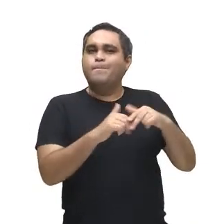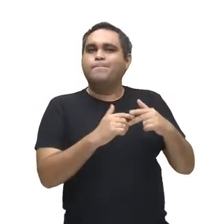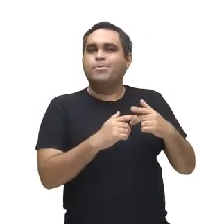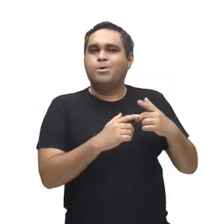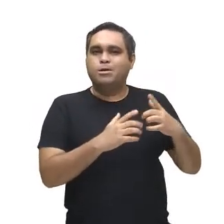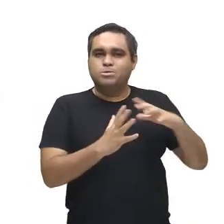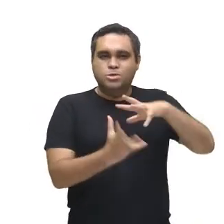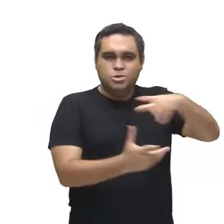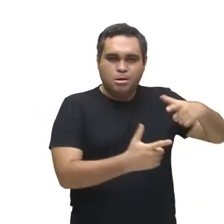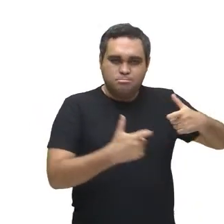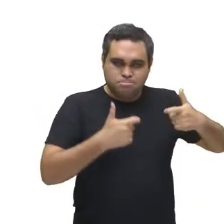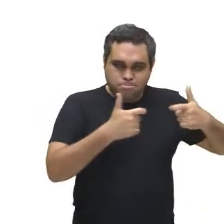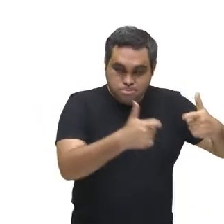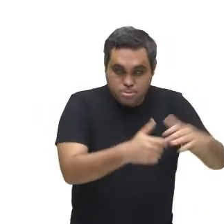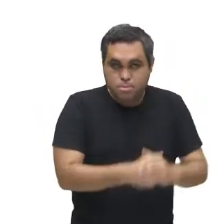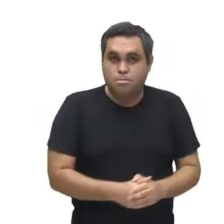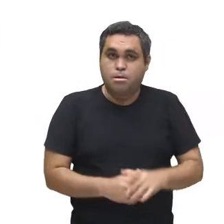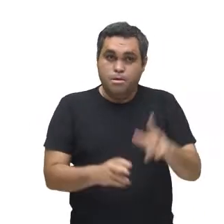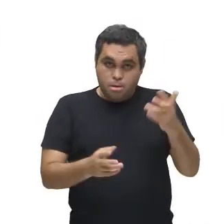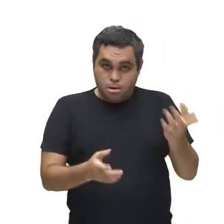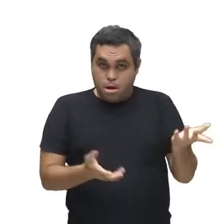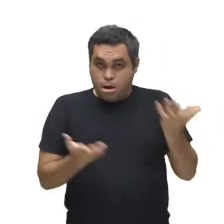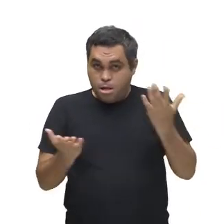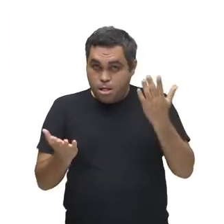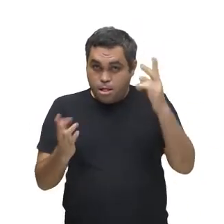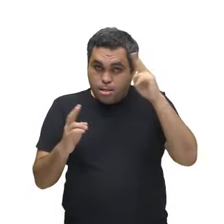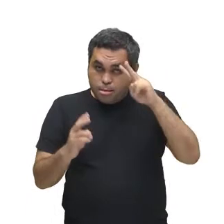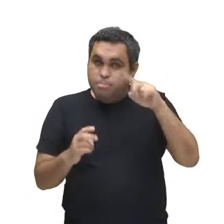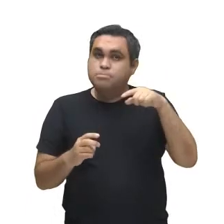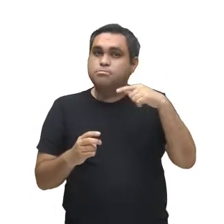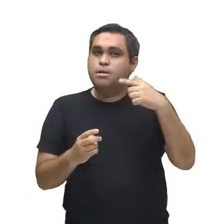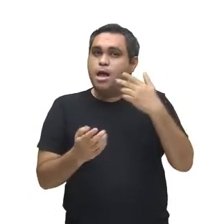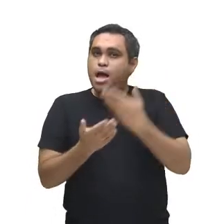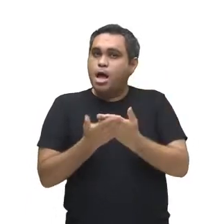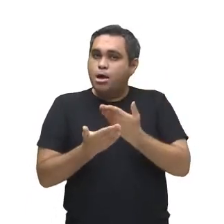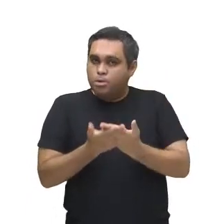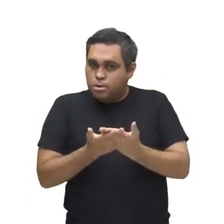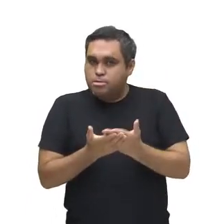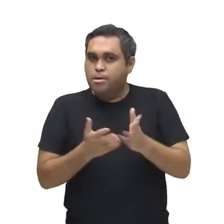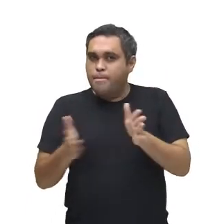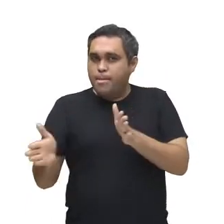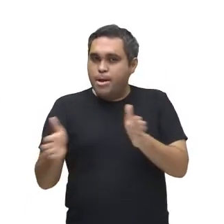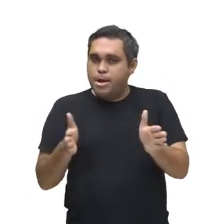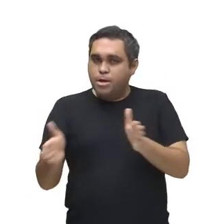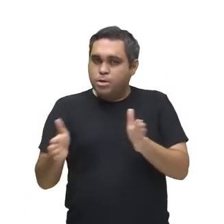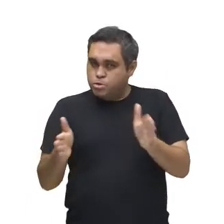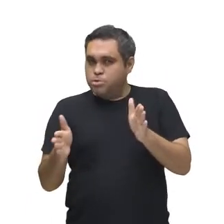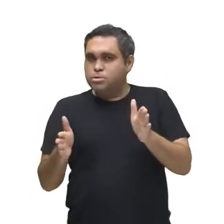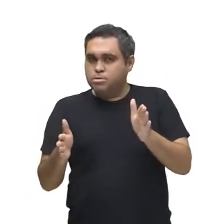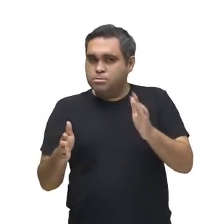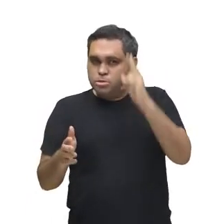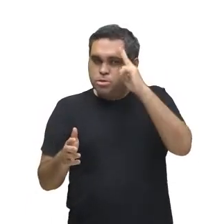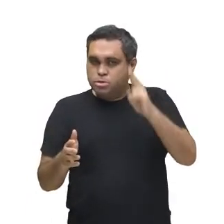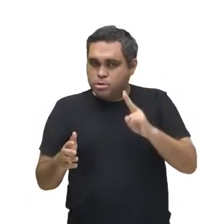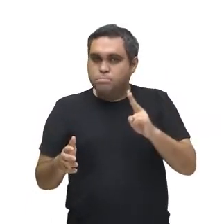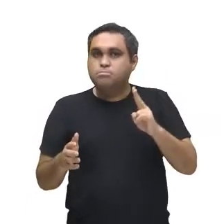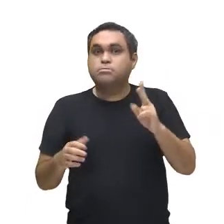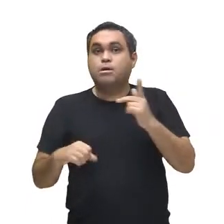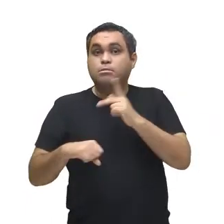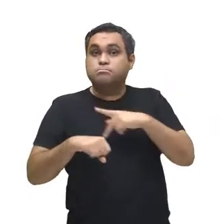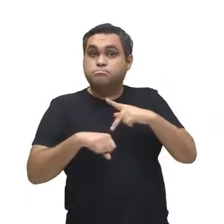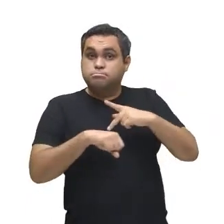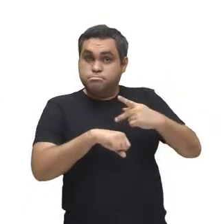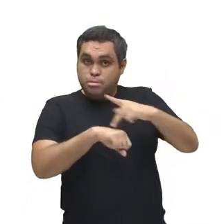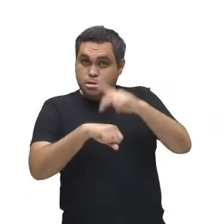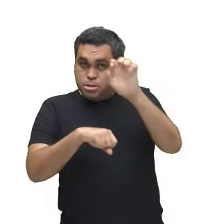aqui, a gente viu na última aula, que esse período histórico, as potências europeias